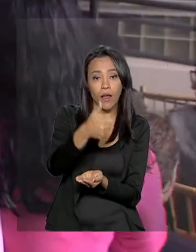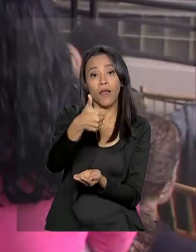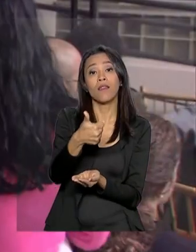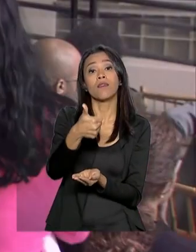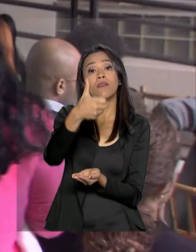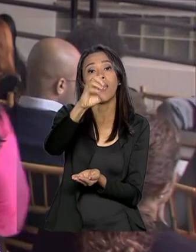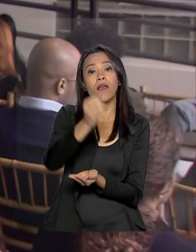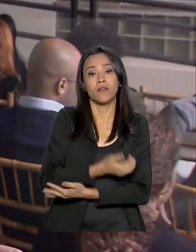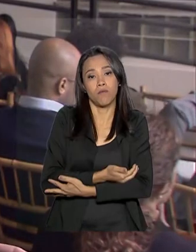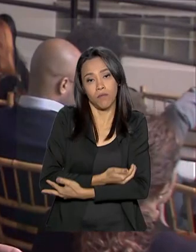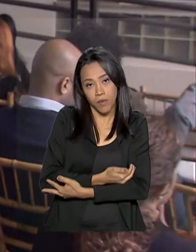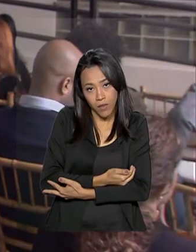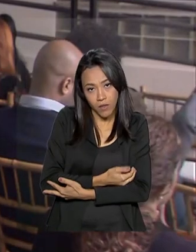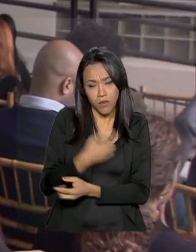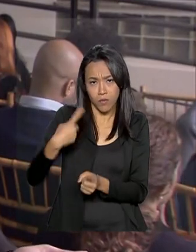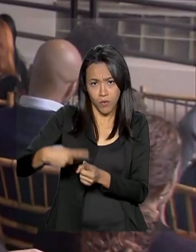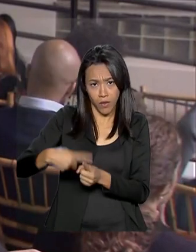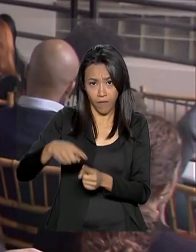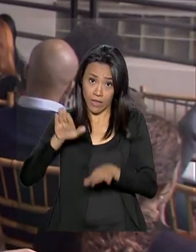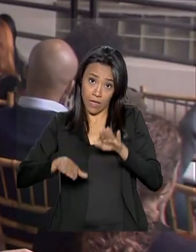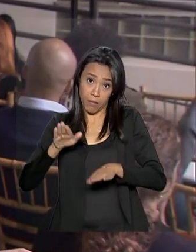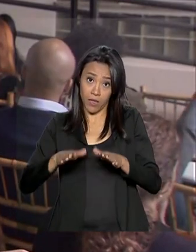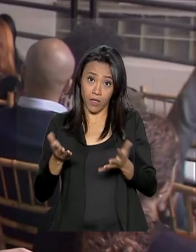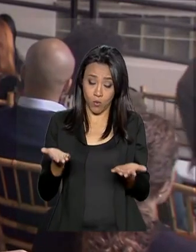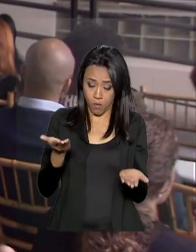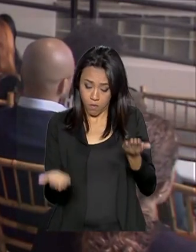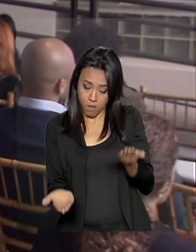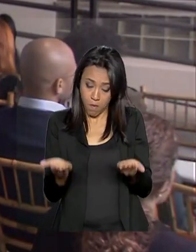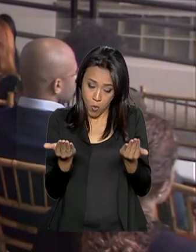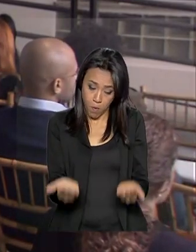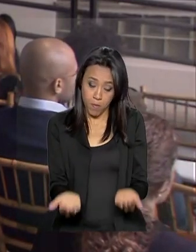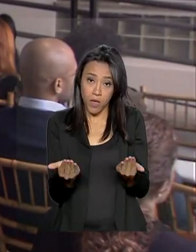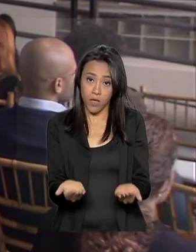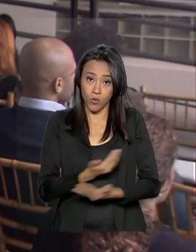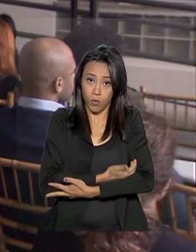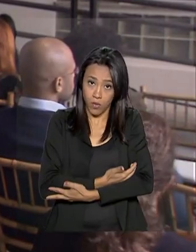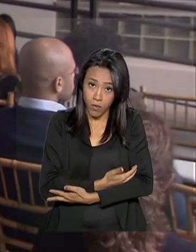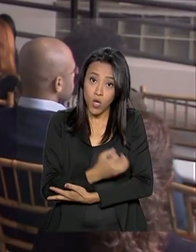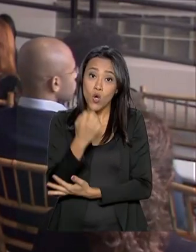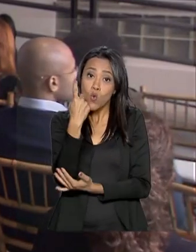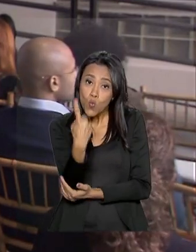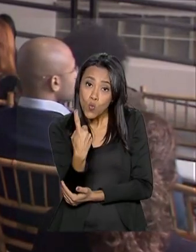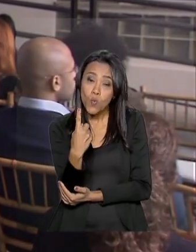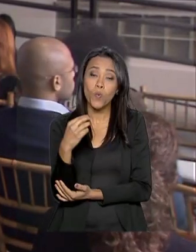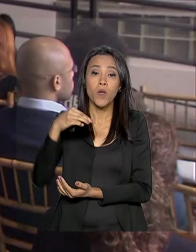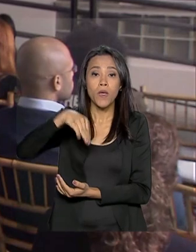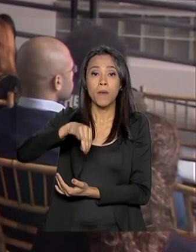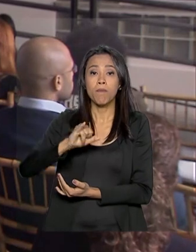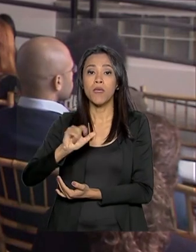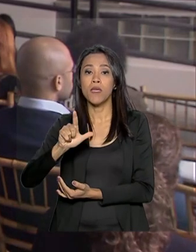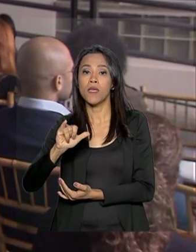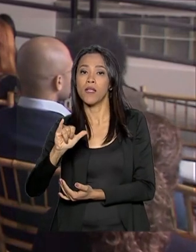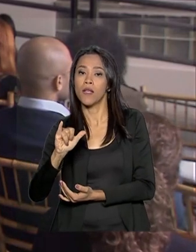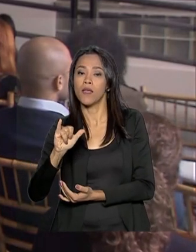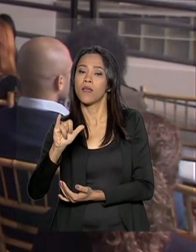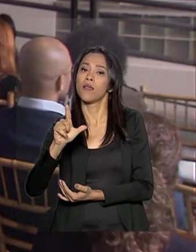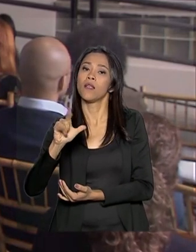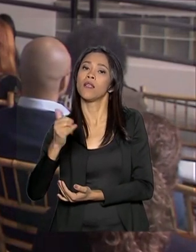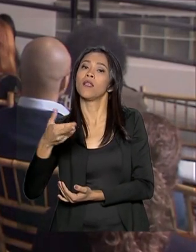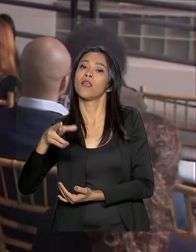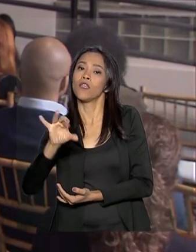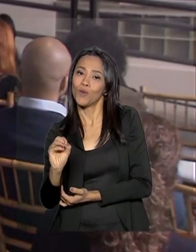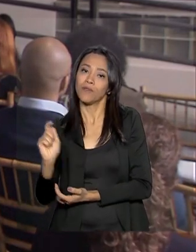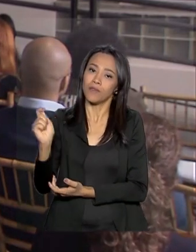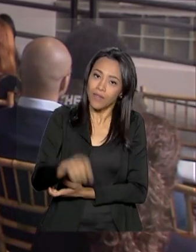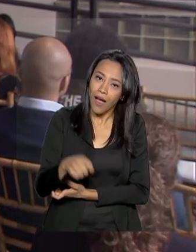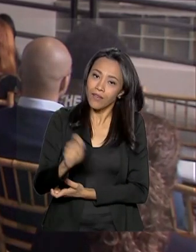-nascidos por dia. Isso porque, dependendo do peso do bebê prematuro, um mililitro já é suficiente para nutri-lo cada vez que for amamentado.